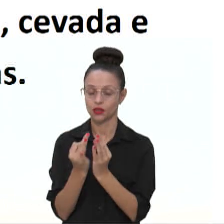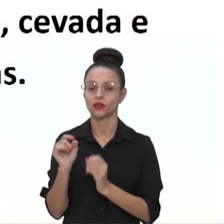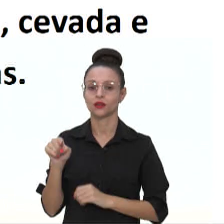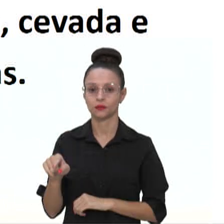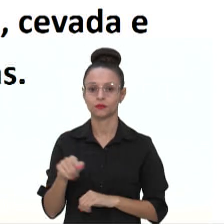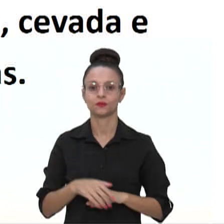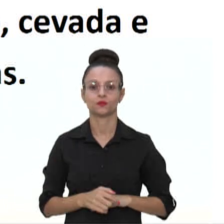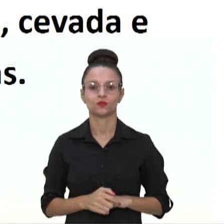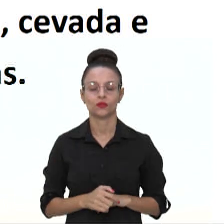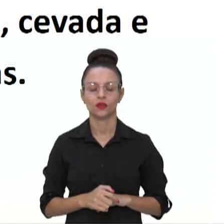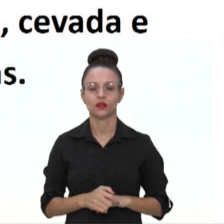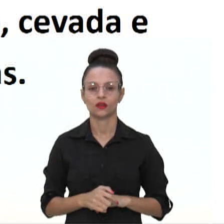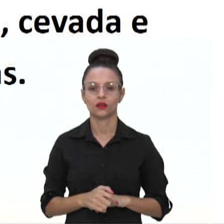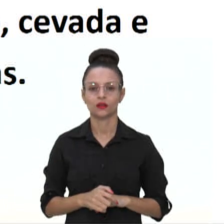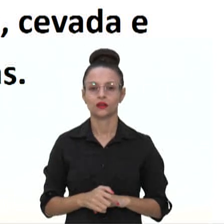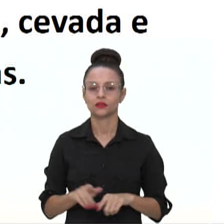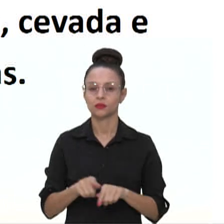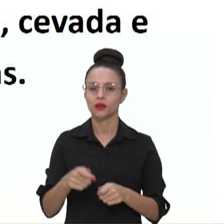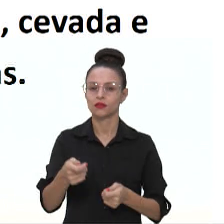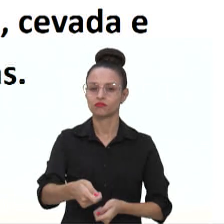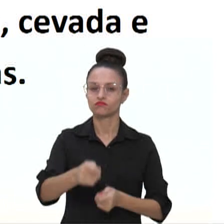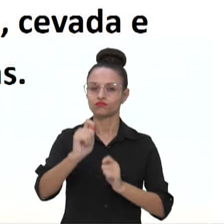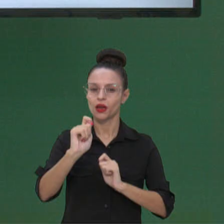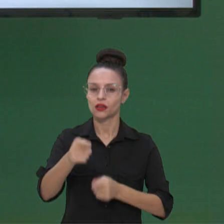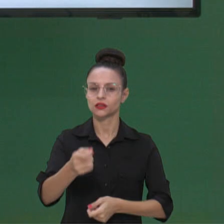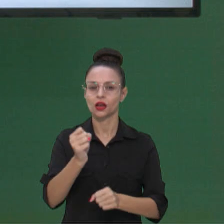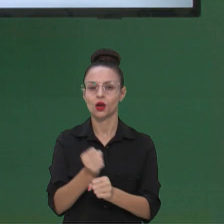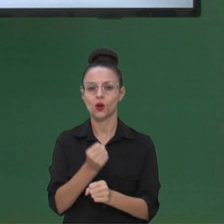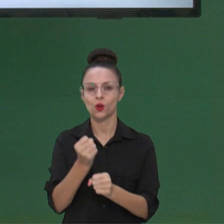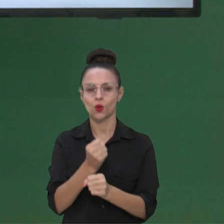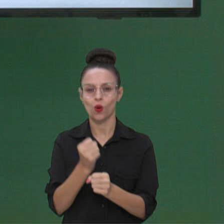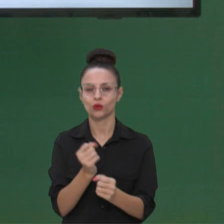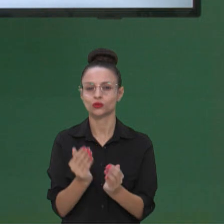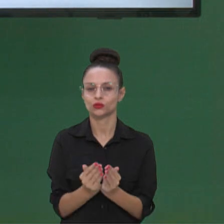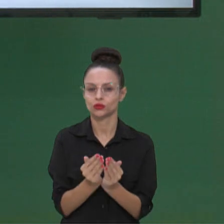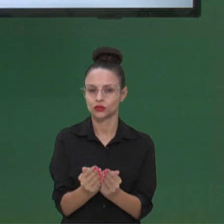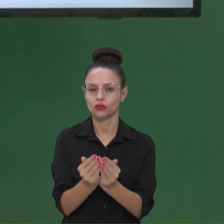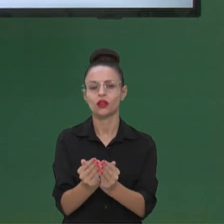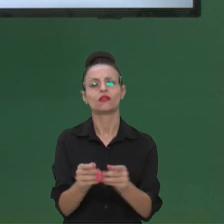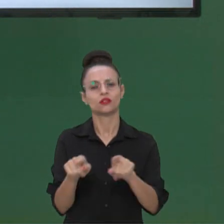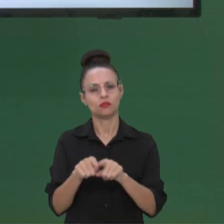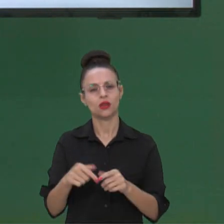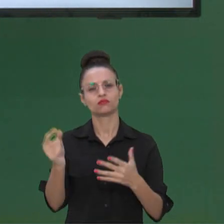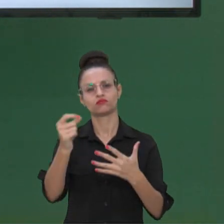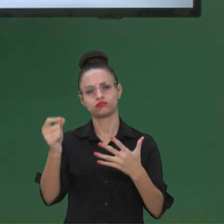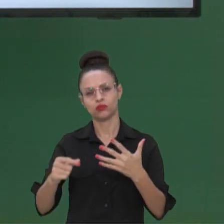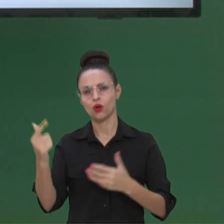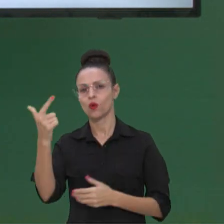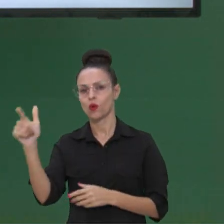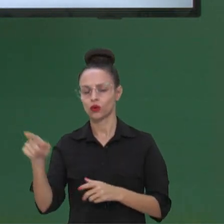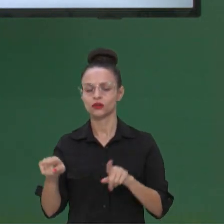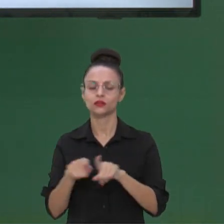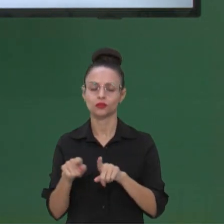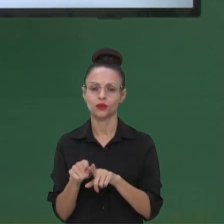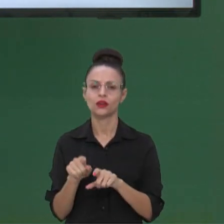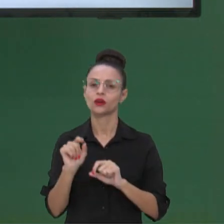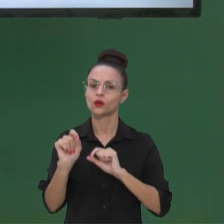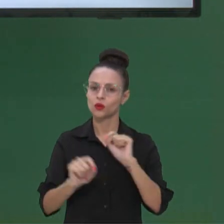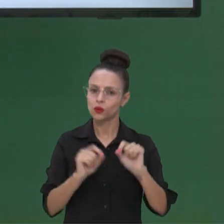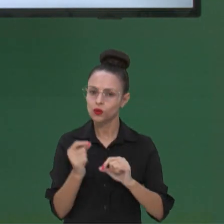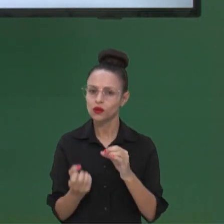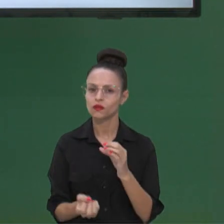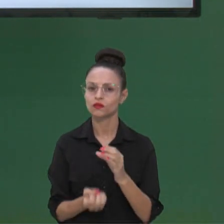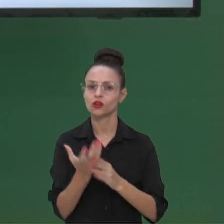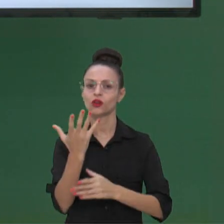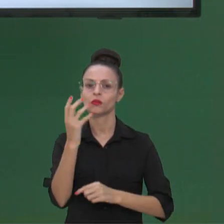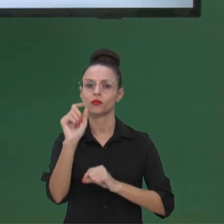norte. Pesca e construção naval, como outras atividades complementares, e, consequentemente, a formação